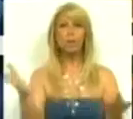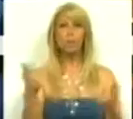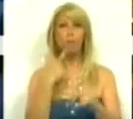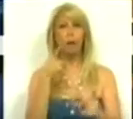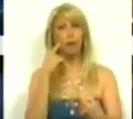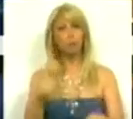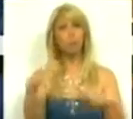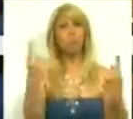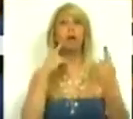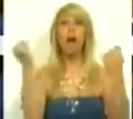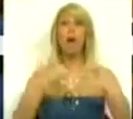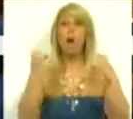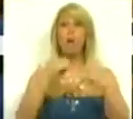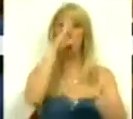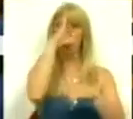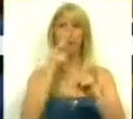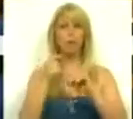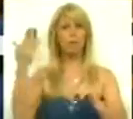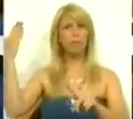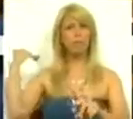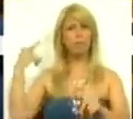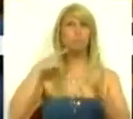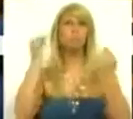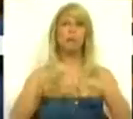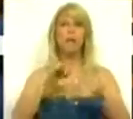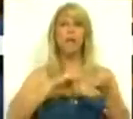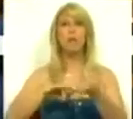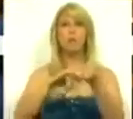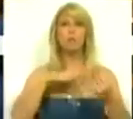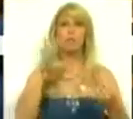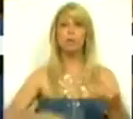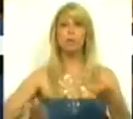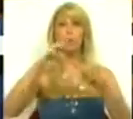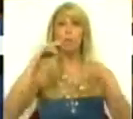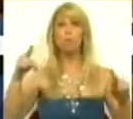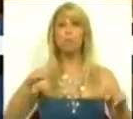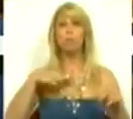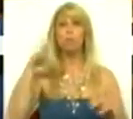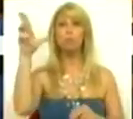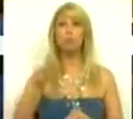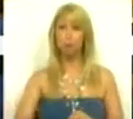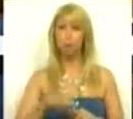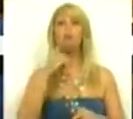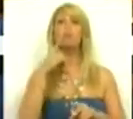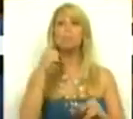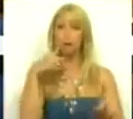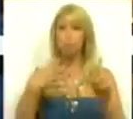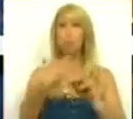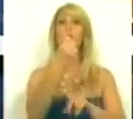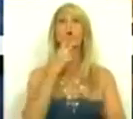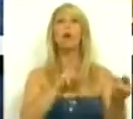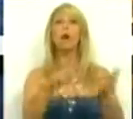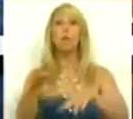sintomático o acordo que o Governo celebrou recentemente com a Associação Nacional dos Municípios Portugueses para concretizar não só uma